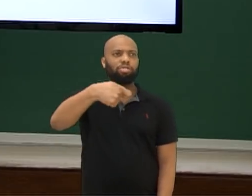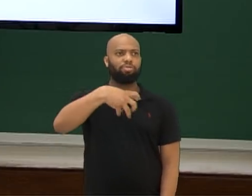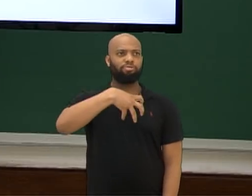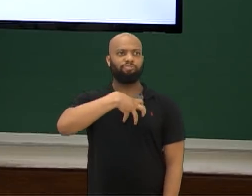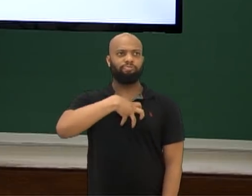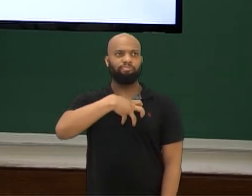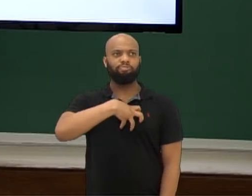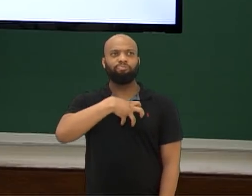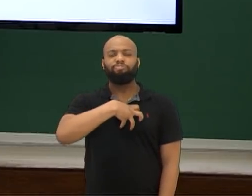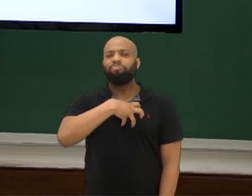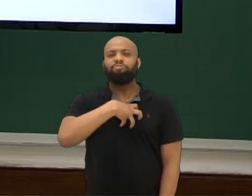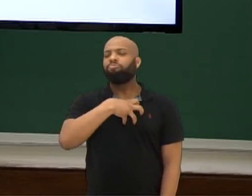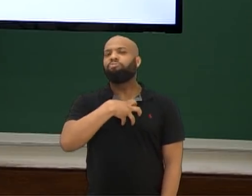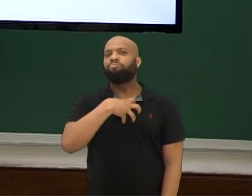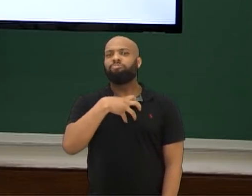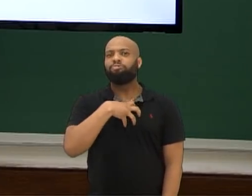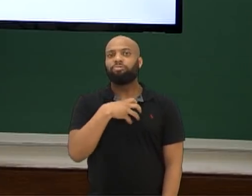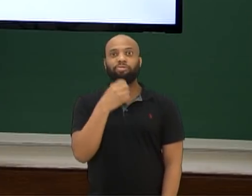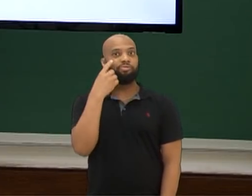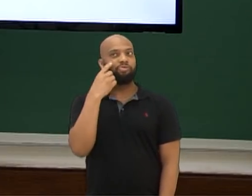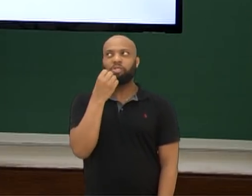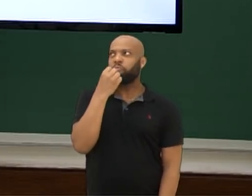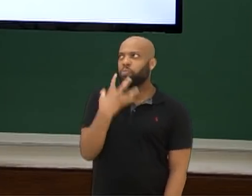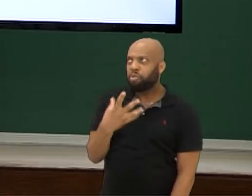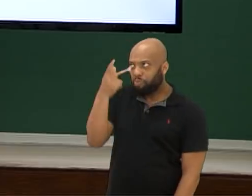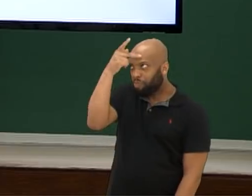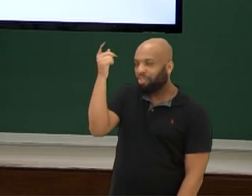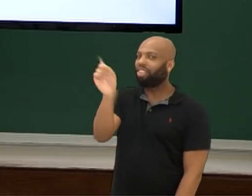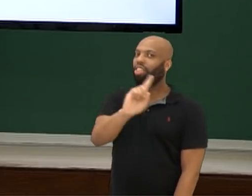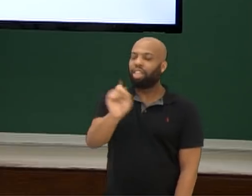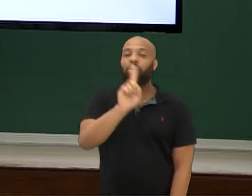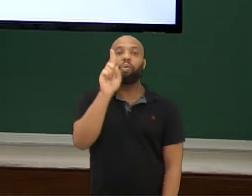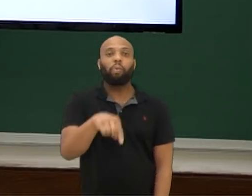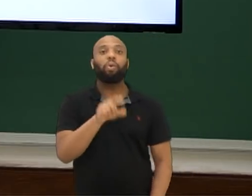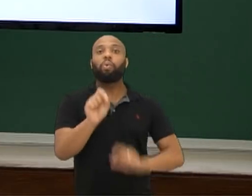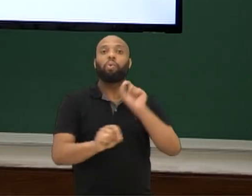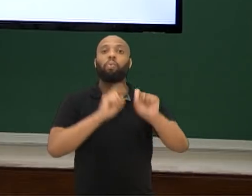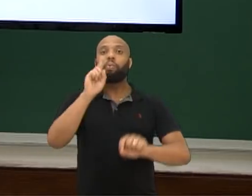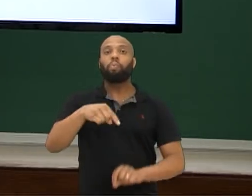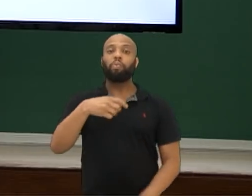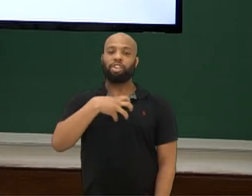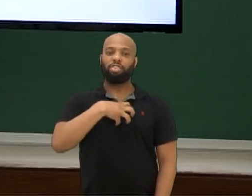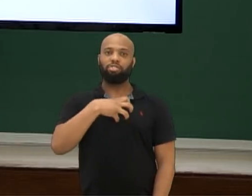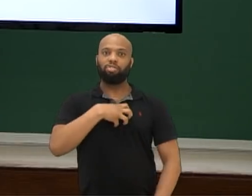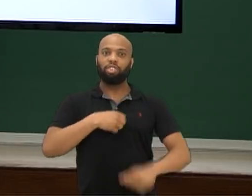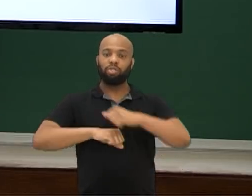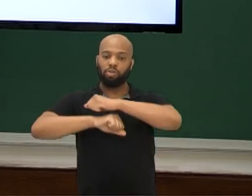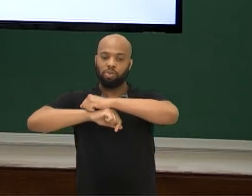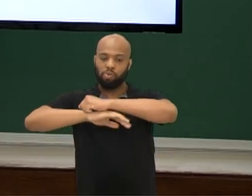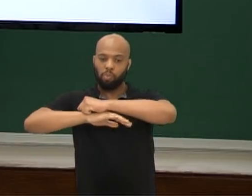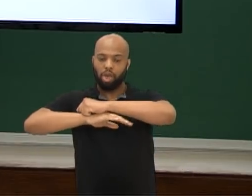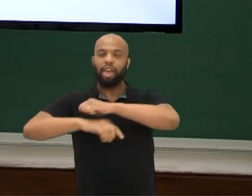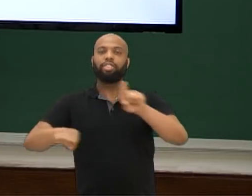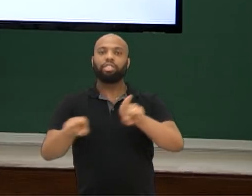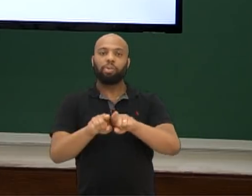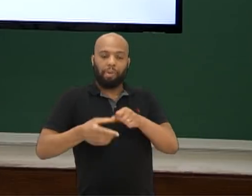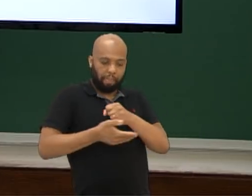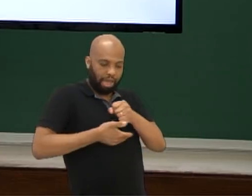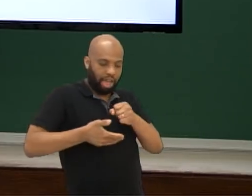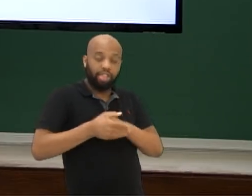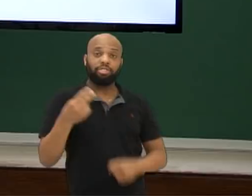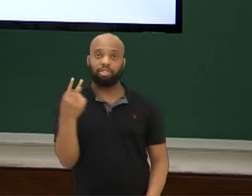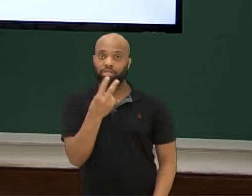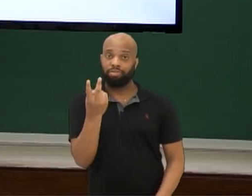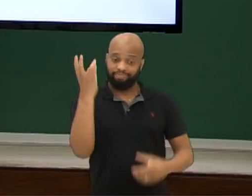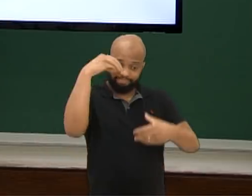caráter, vamos ver se o cara é bom ou não, mentira. Vamos conhecer o caráter ácido e básico dos